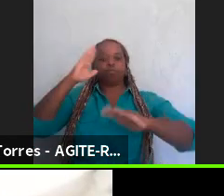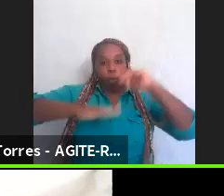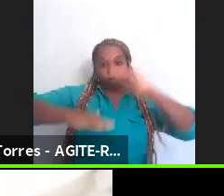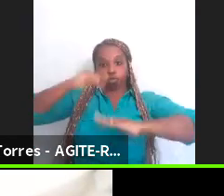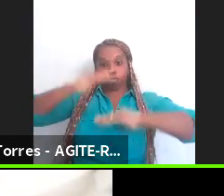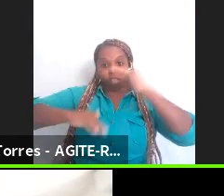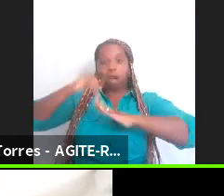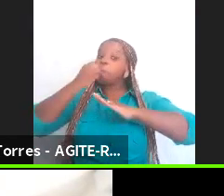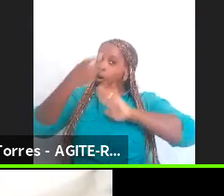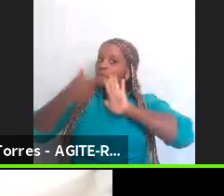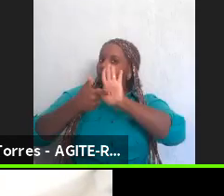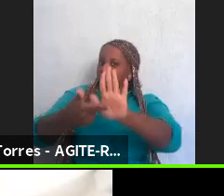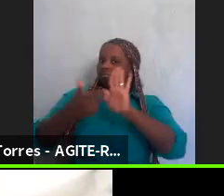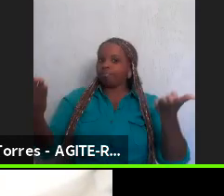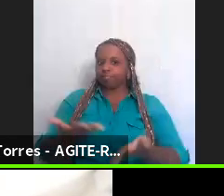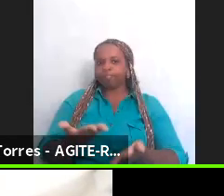profissionalismo.